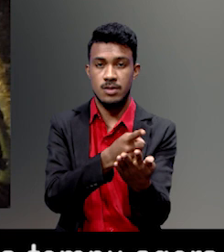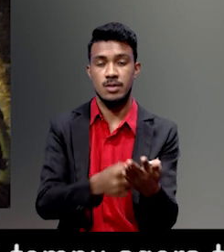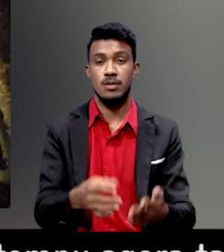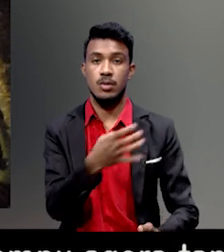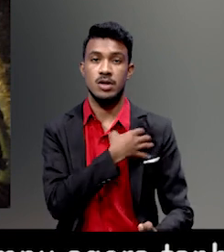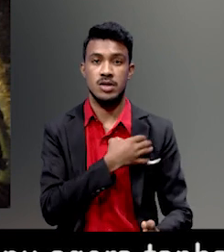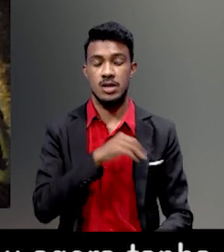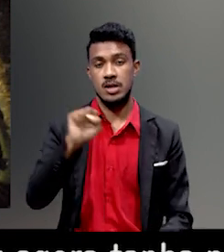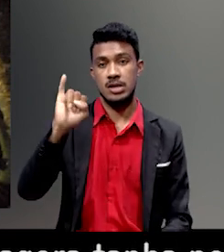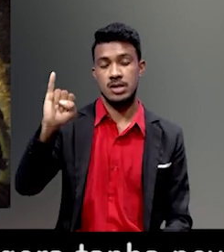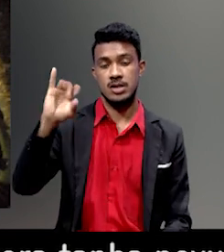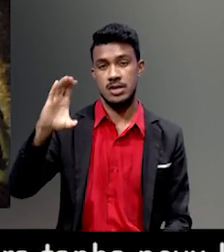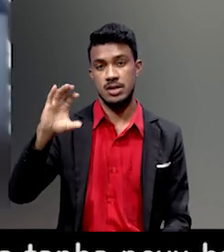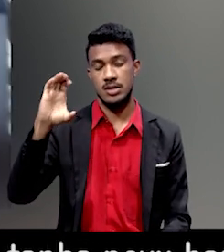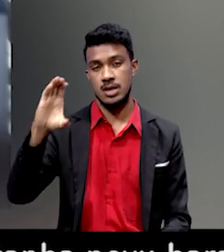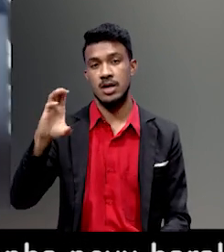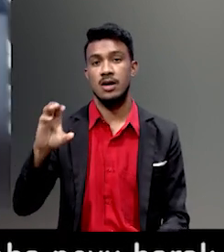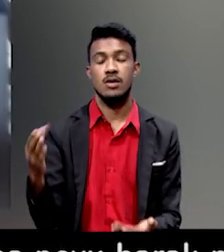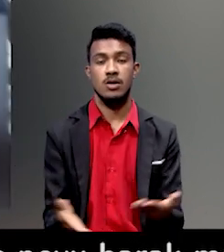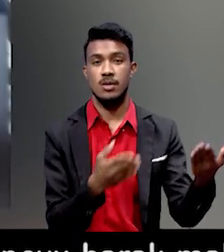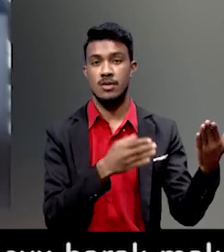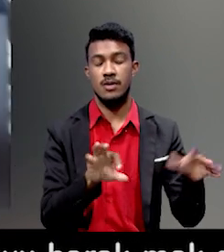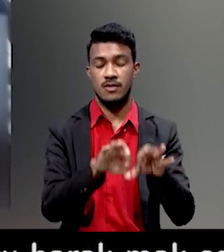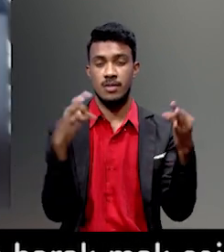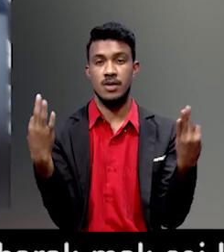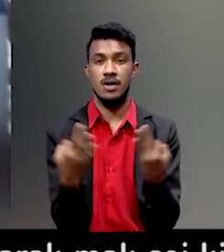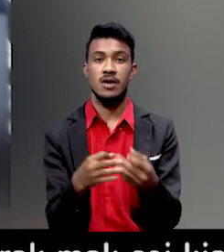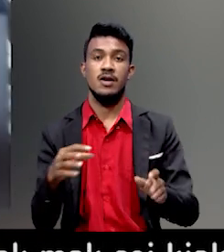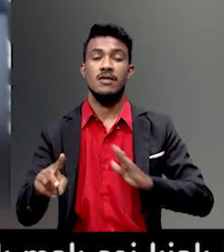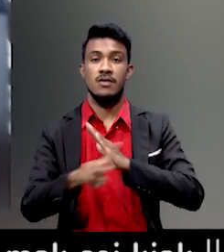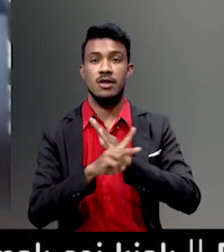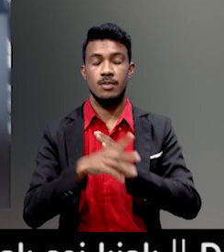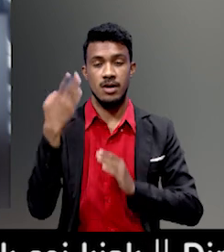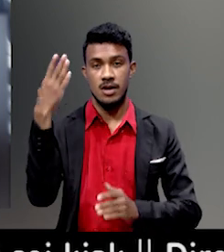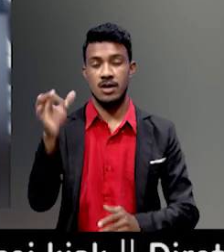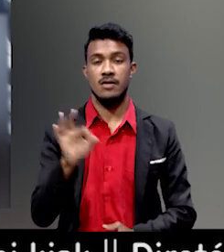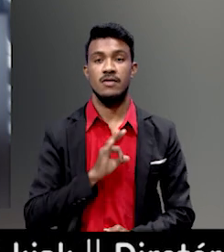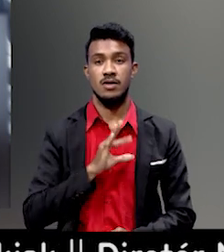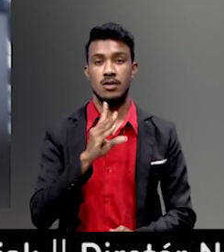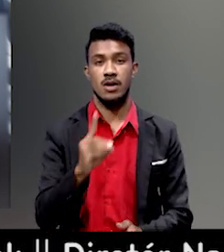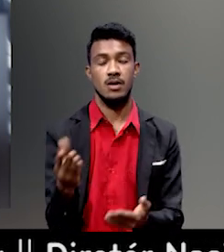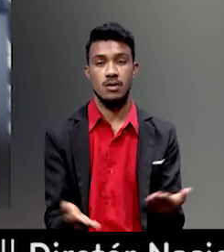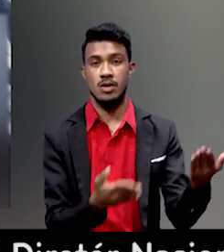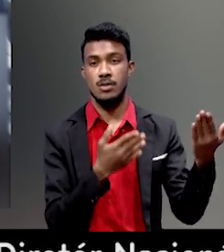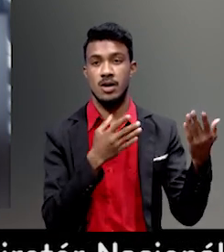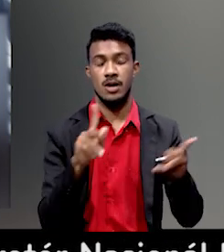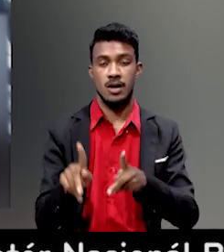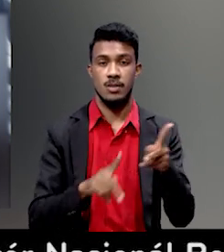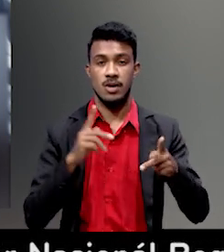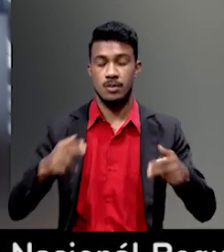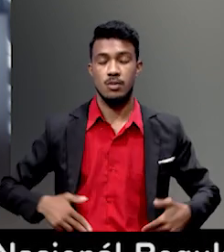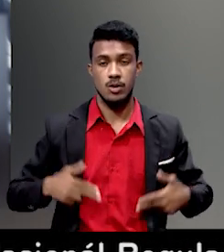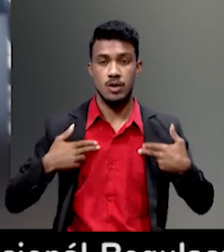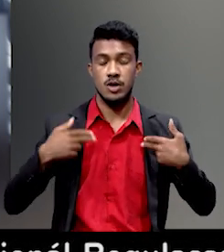forensic entrega queras mate isin ba família vítima e a fatuhada, hodihader kalangrua, molo karuka ba iha mate biang nemores fatin